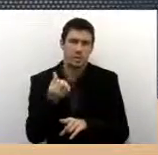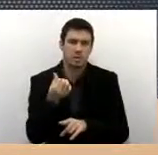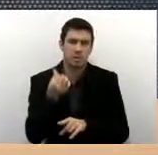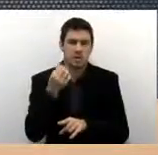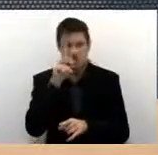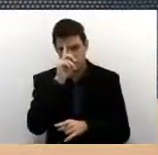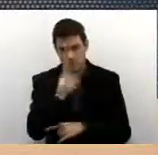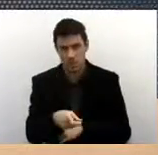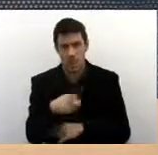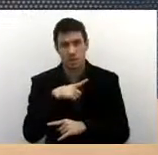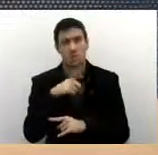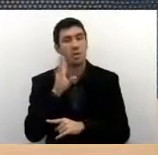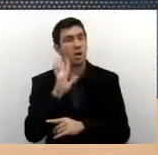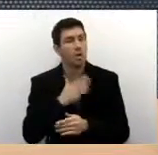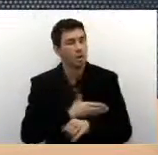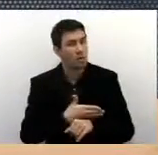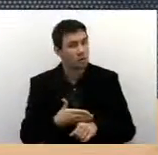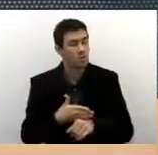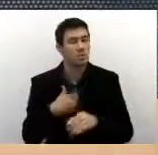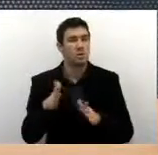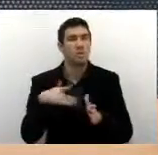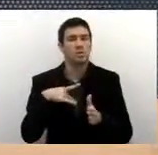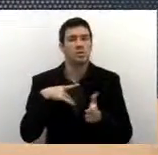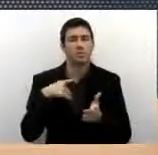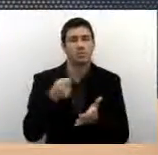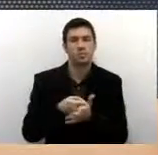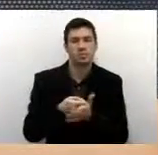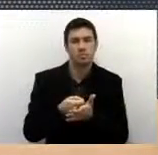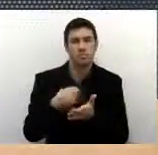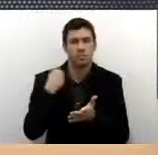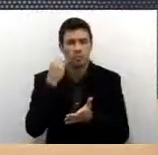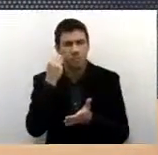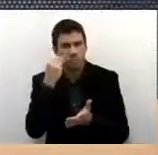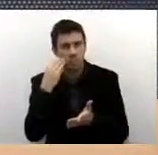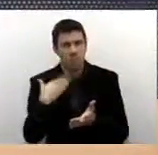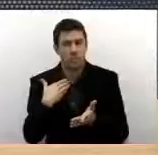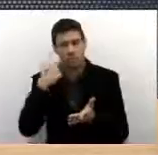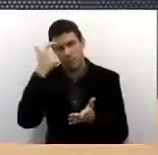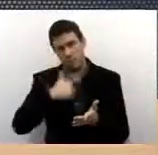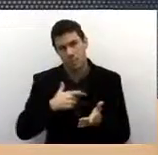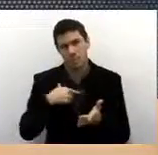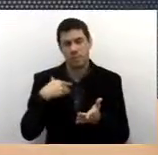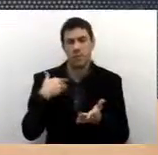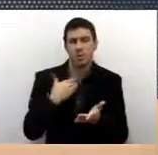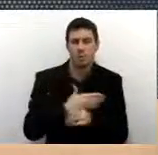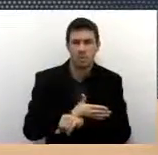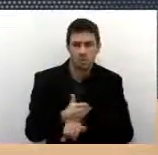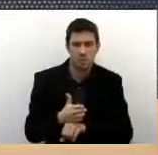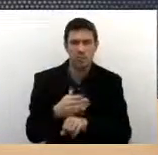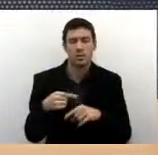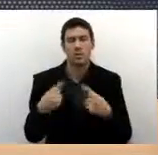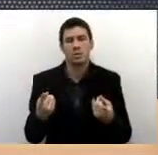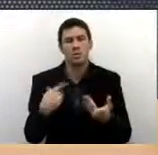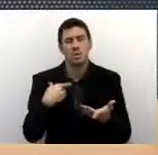está acostumado com algumas coisas na casa, que esse vereador aqui, com a sua pouca experiência, não está muito acostumado. Bom, peço... vossa excelência, pela ordem.